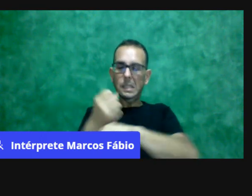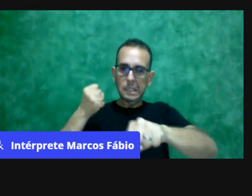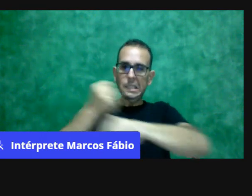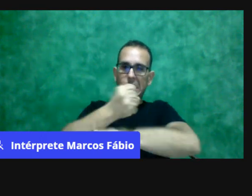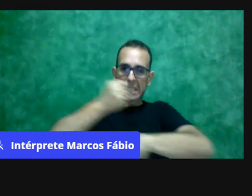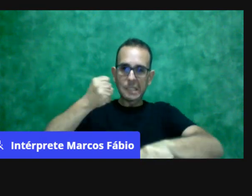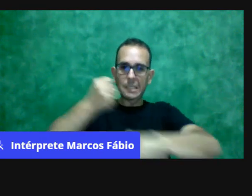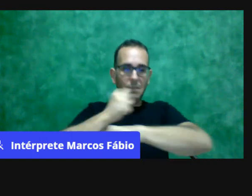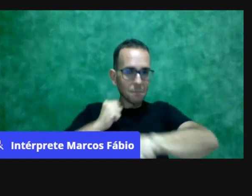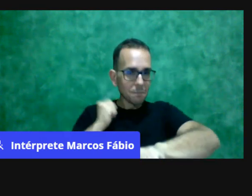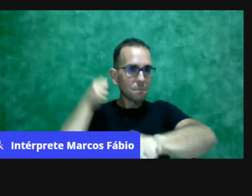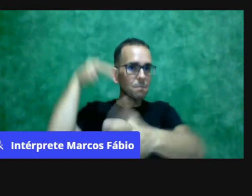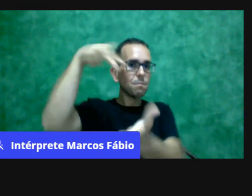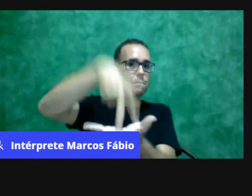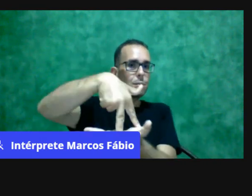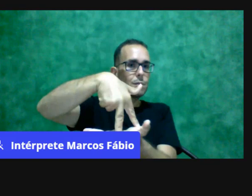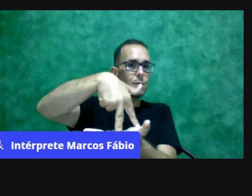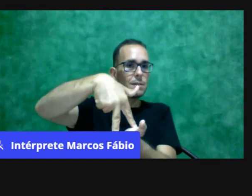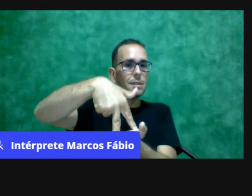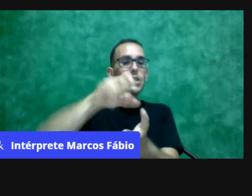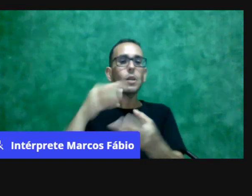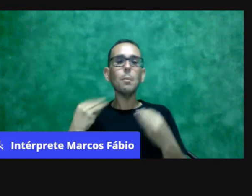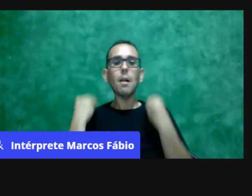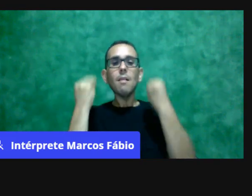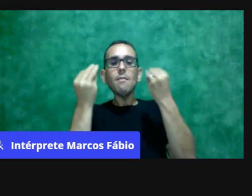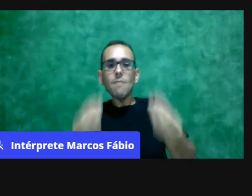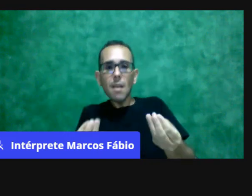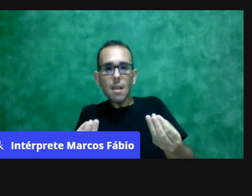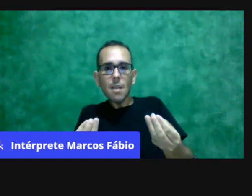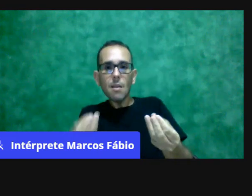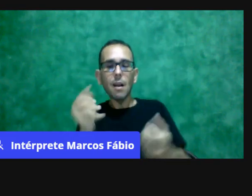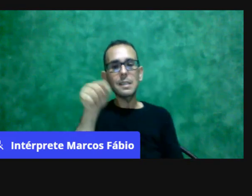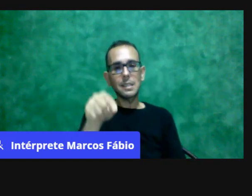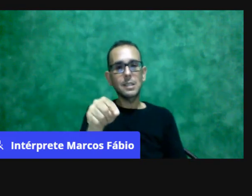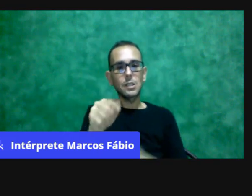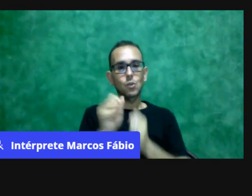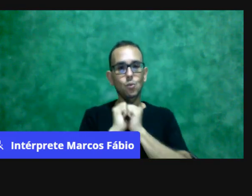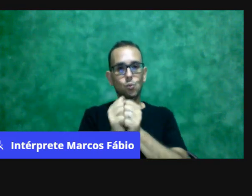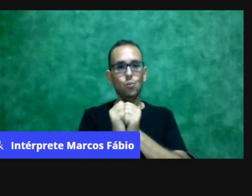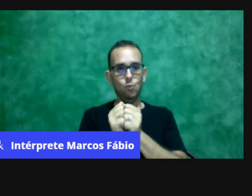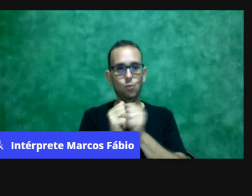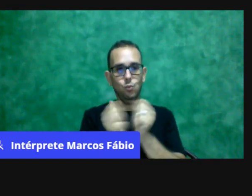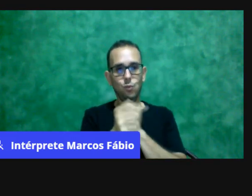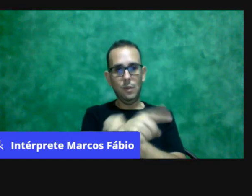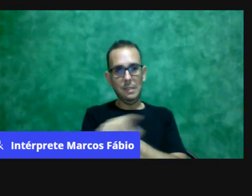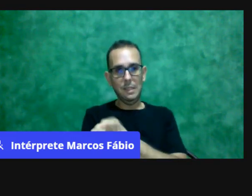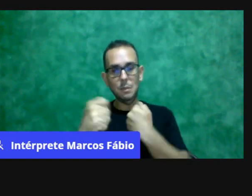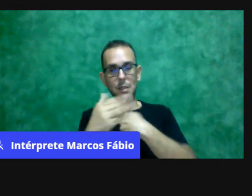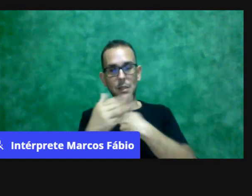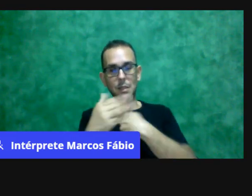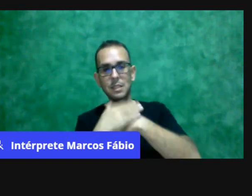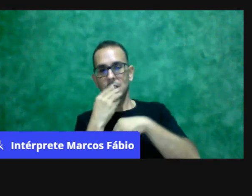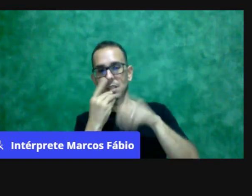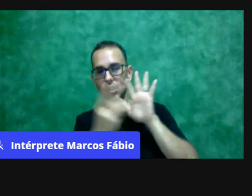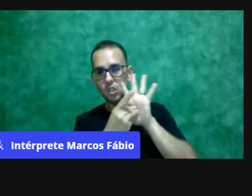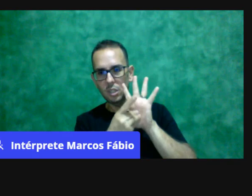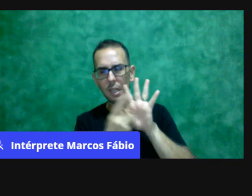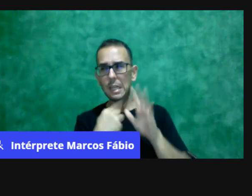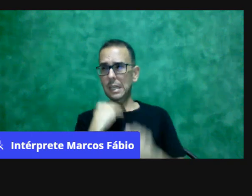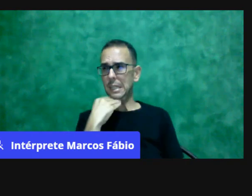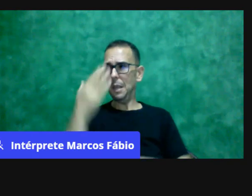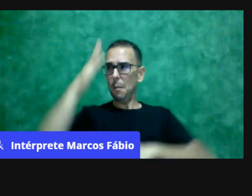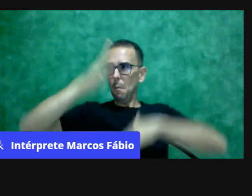vocês colocam. Então, a gente só veio aqui para mostrar quem está do lado de vocês, precisar de alguma dica. Ninguém é profissional, não